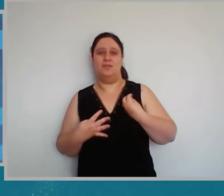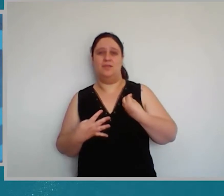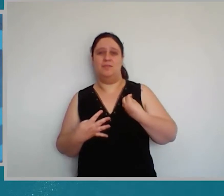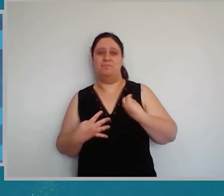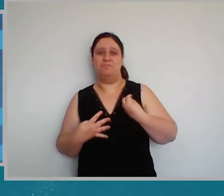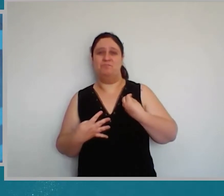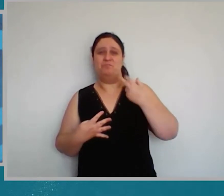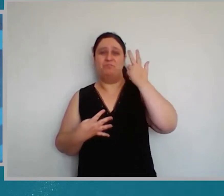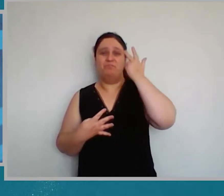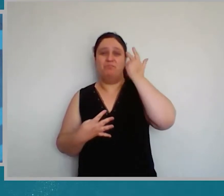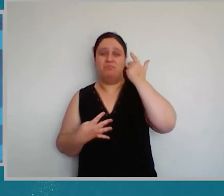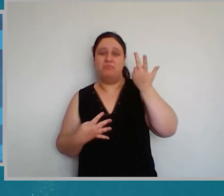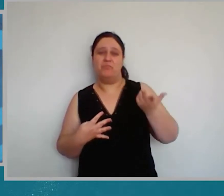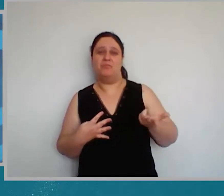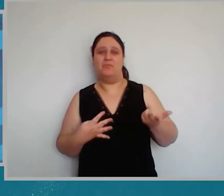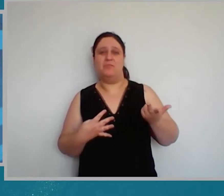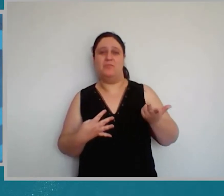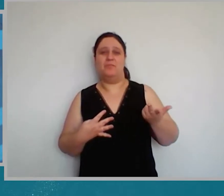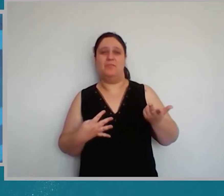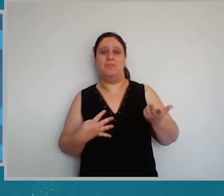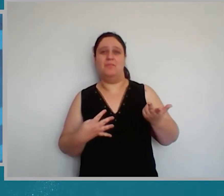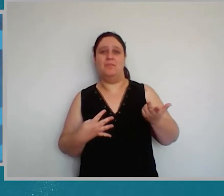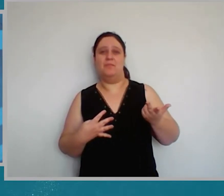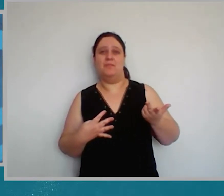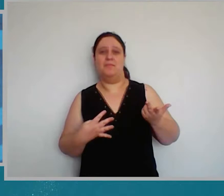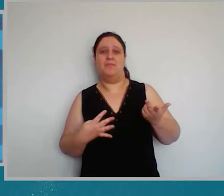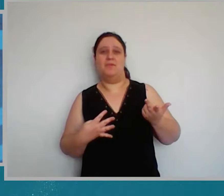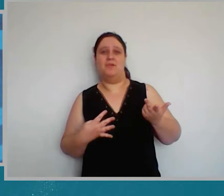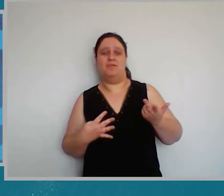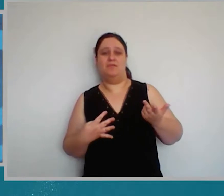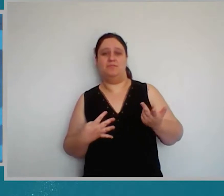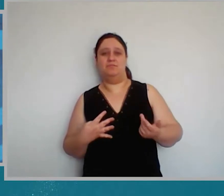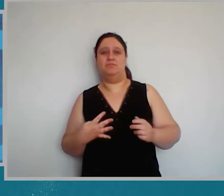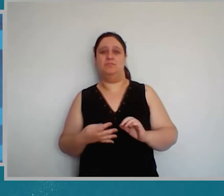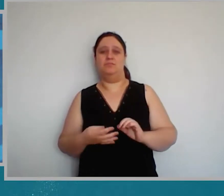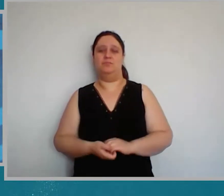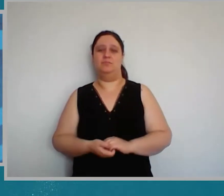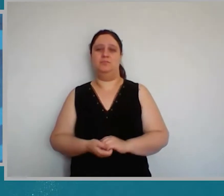chamar de uma vida moral normal.